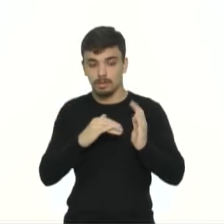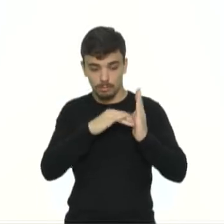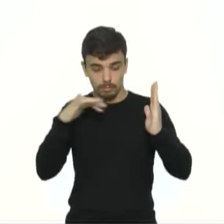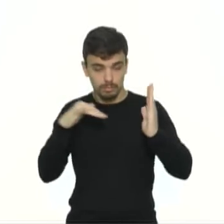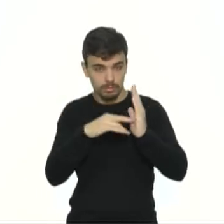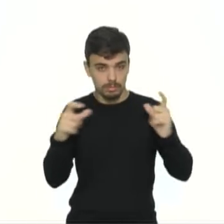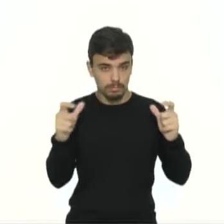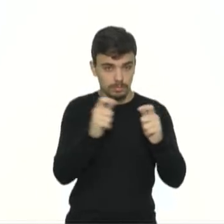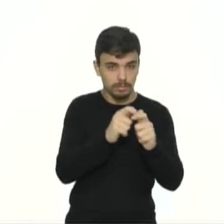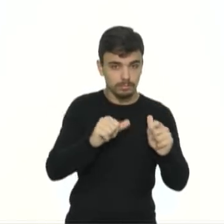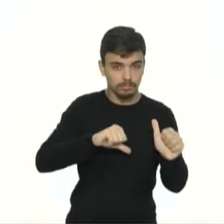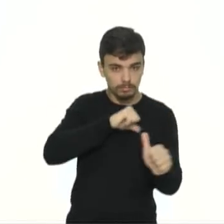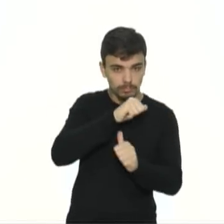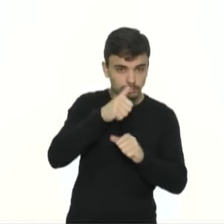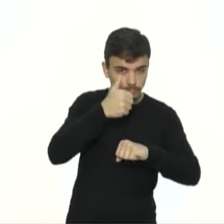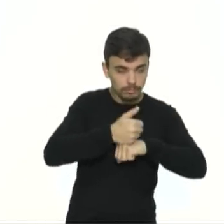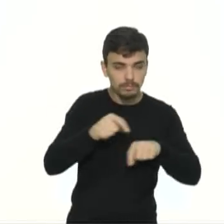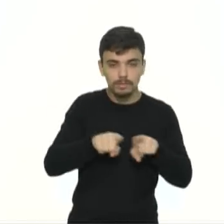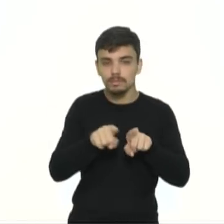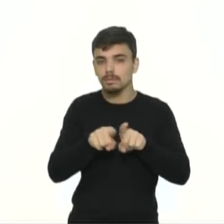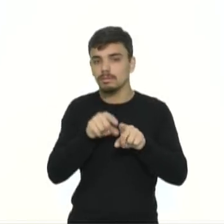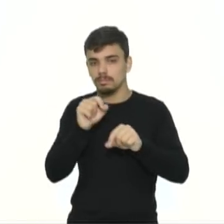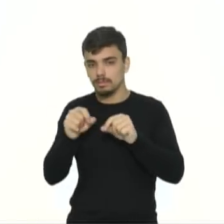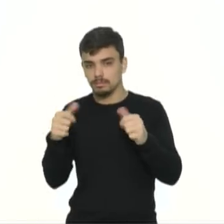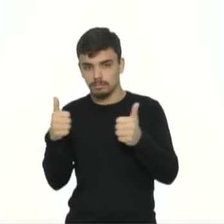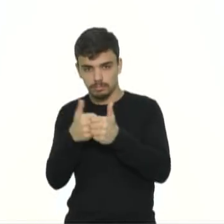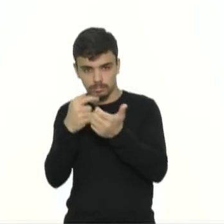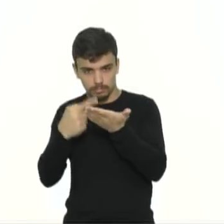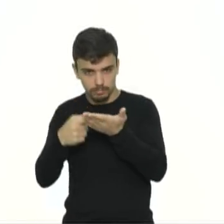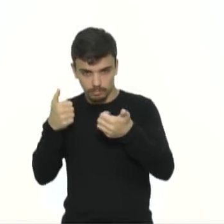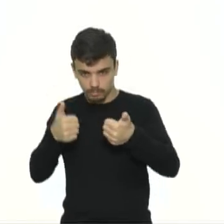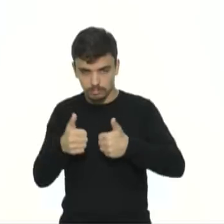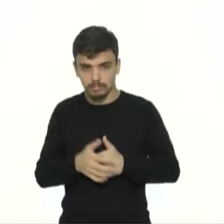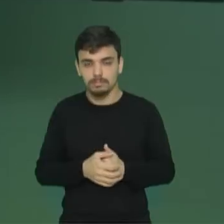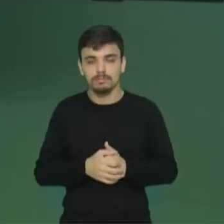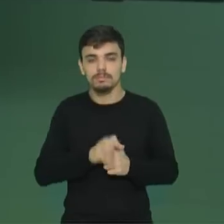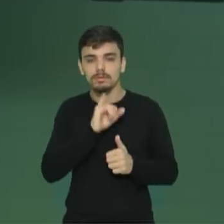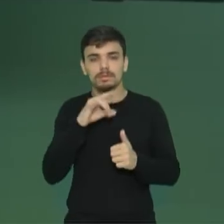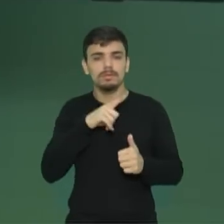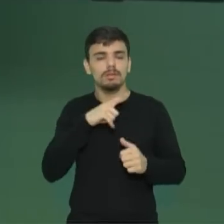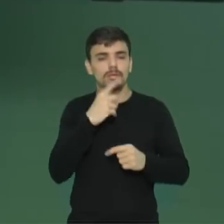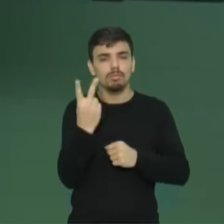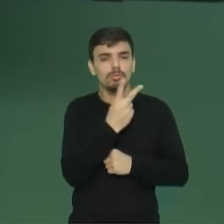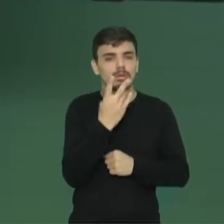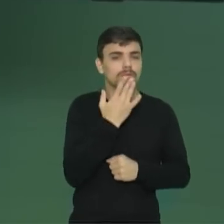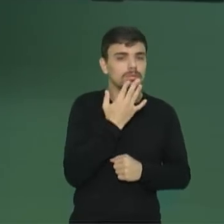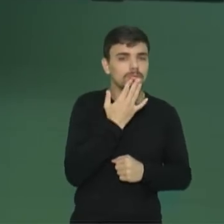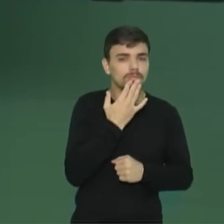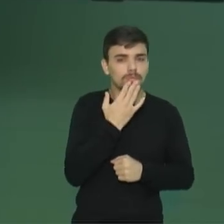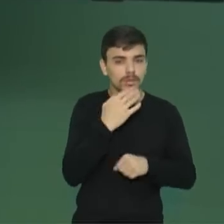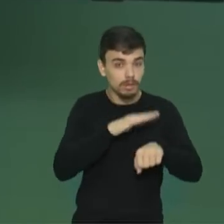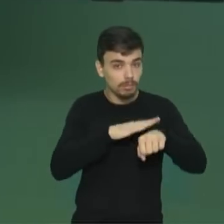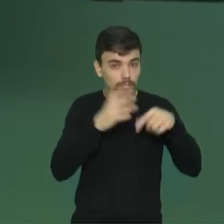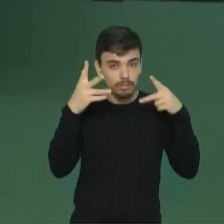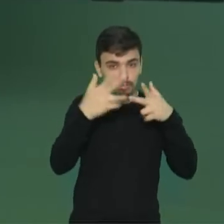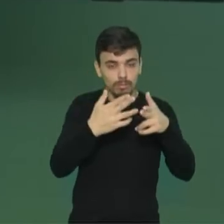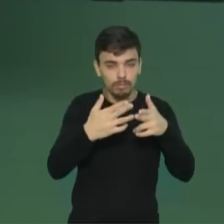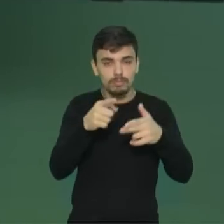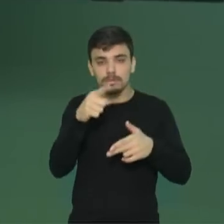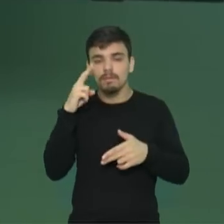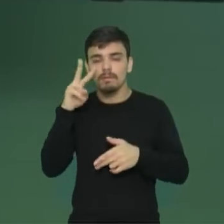e a cor emitida fica de acordo com a combinação de frequências. Se eu emitir todas as cores ao mesmo tempo, o que você vai enxergar?